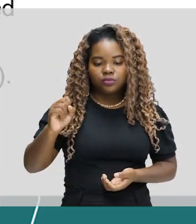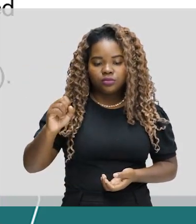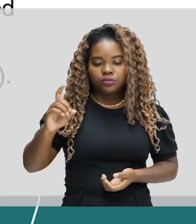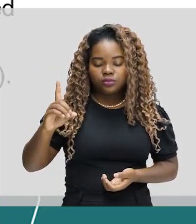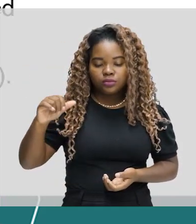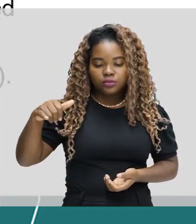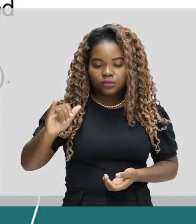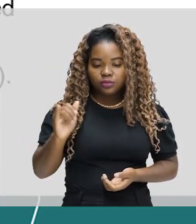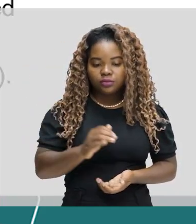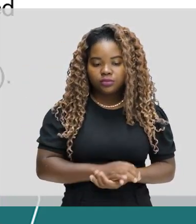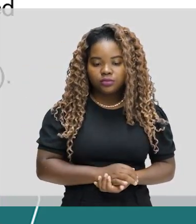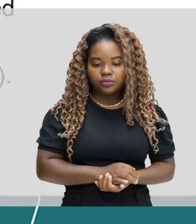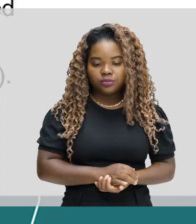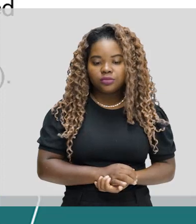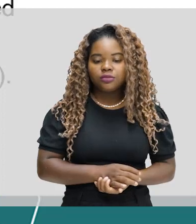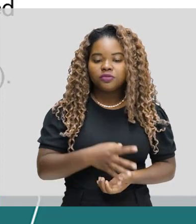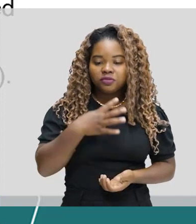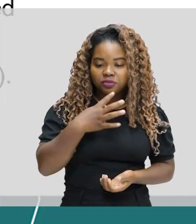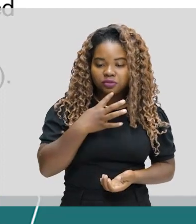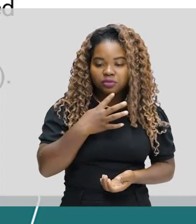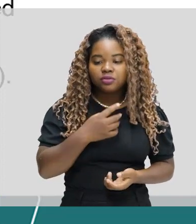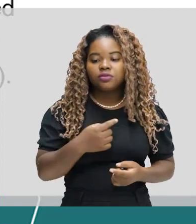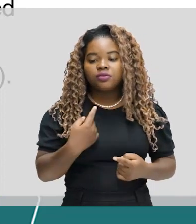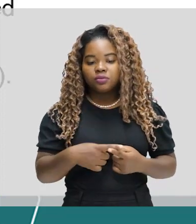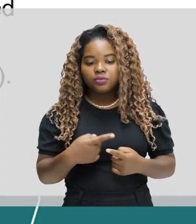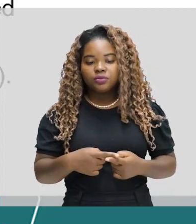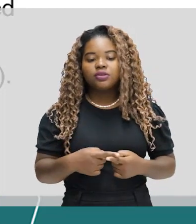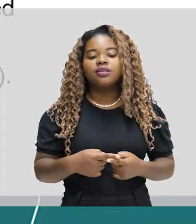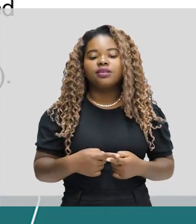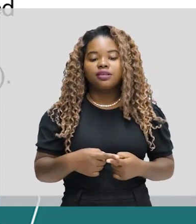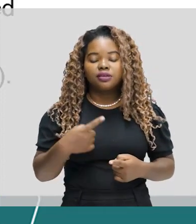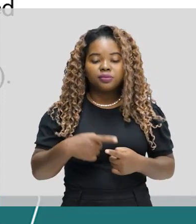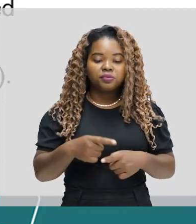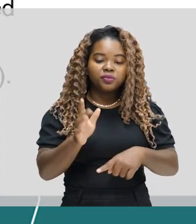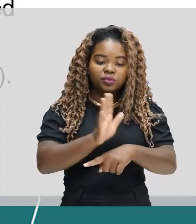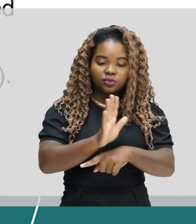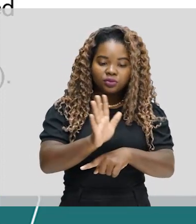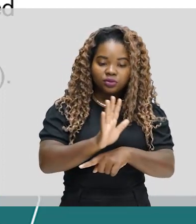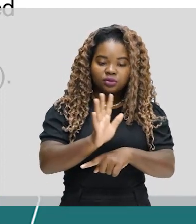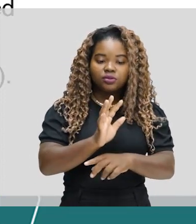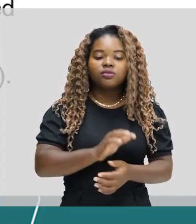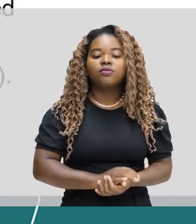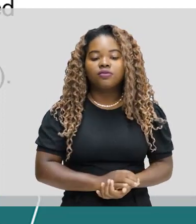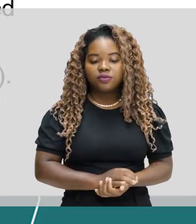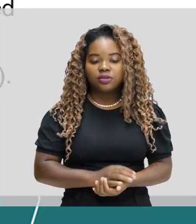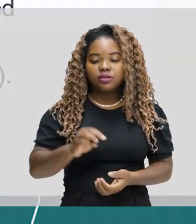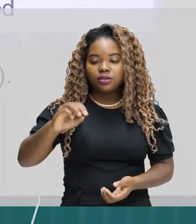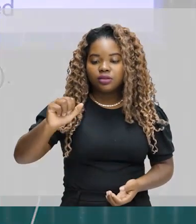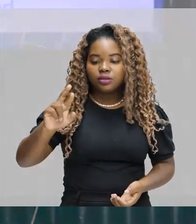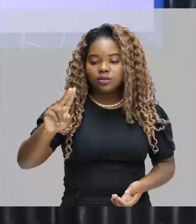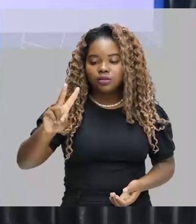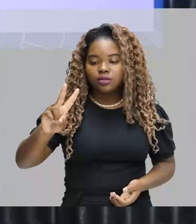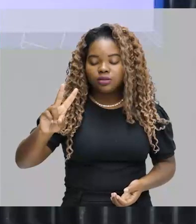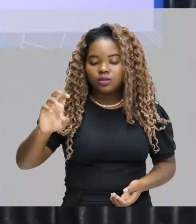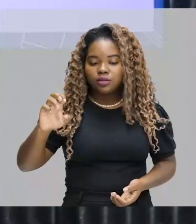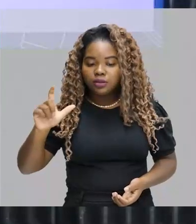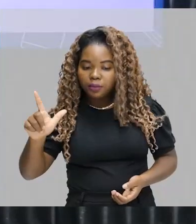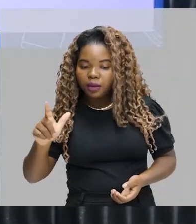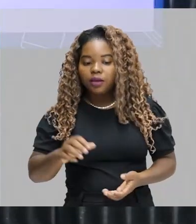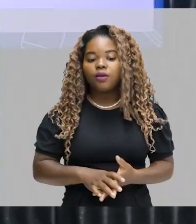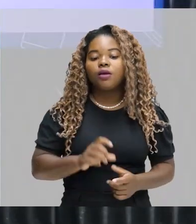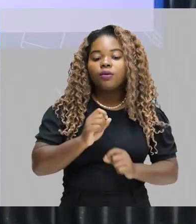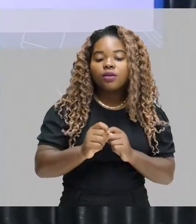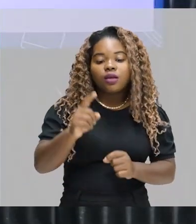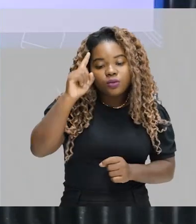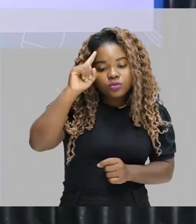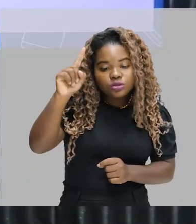ficou muito conhecido justamente por causa dos filmes da Marvel, é o dia do trovão ou o dia do deus Thor. Então,